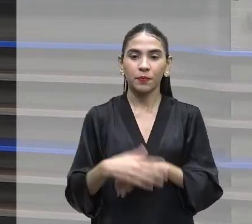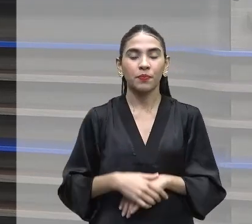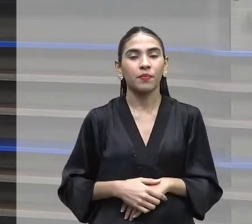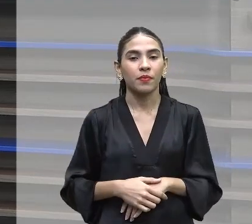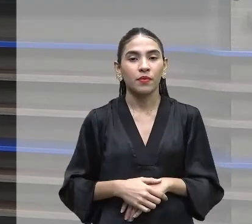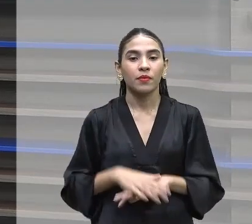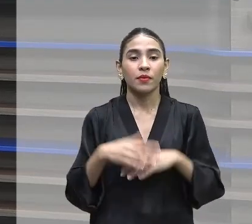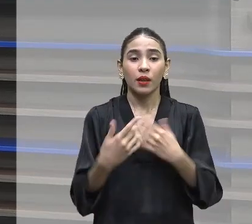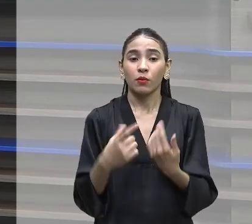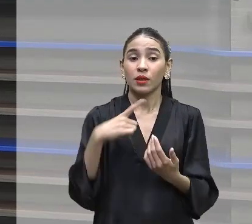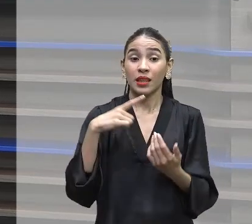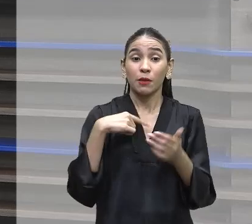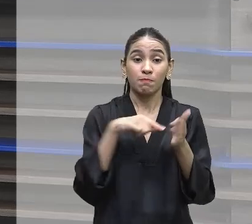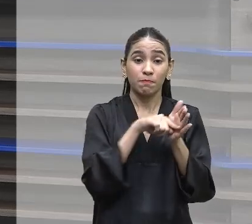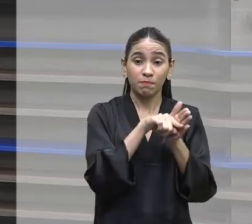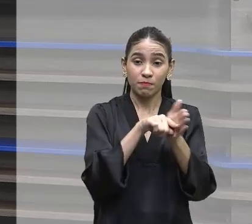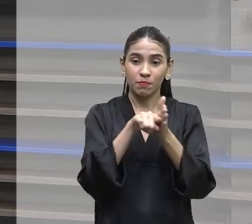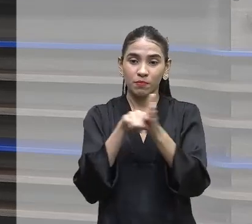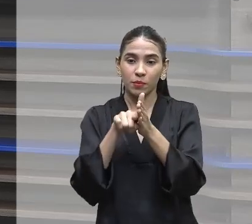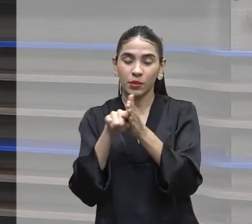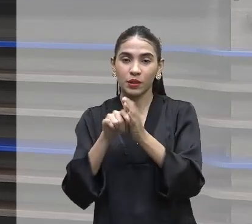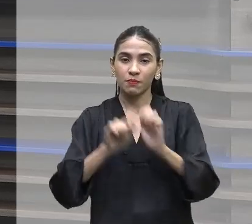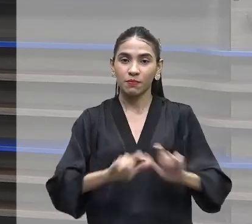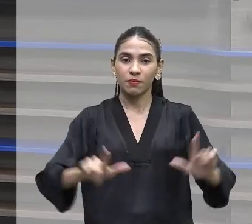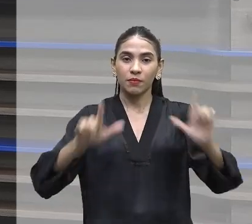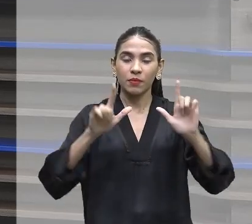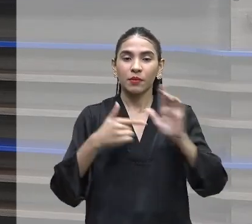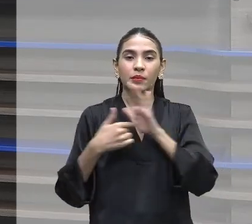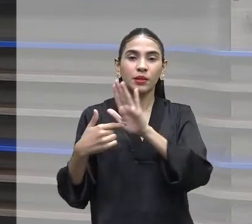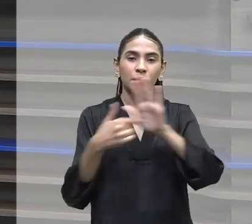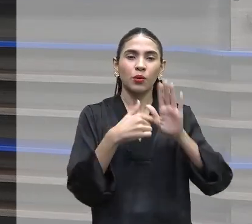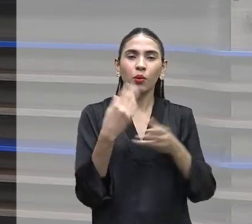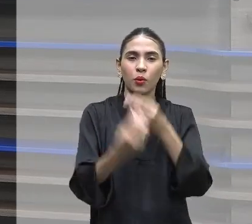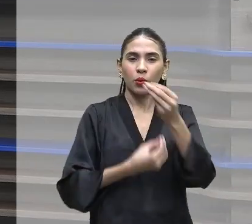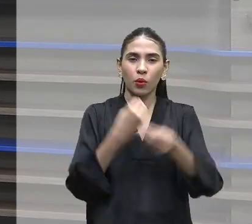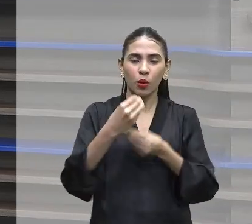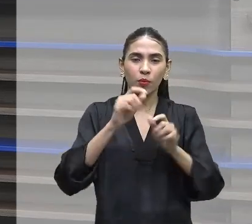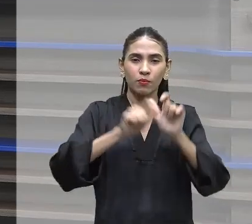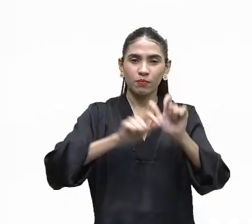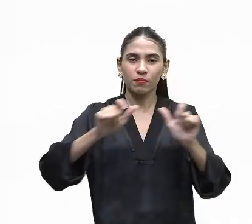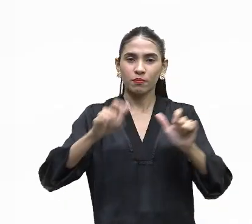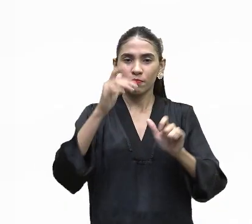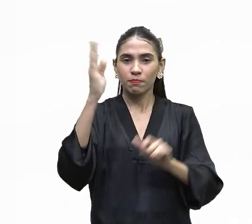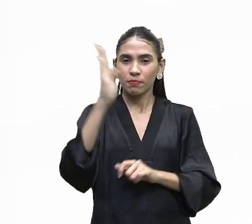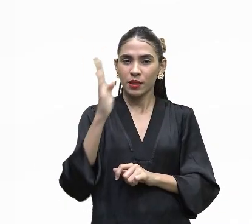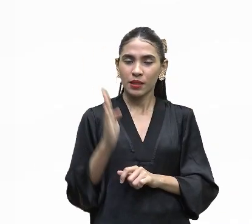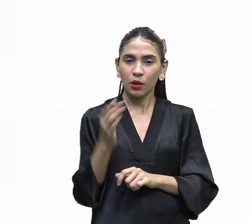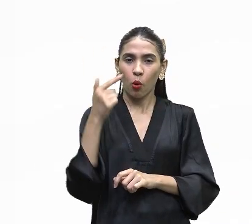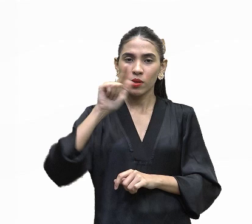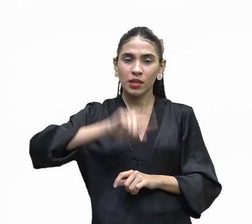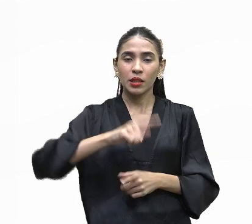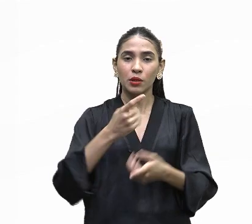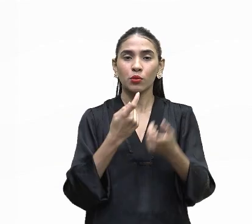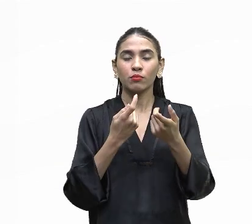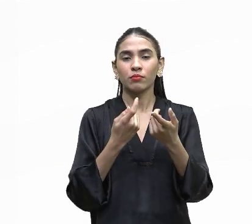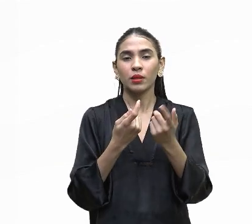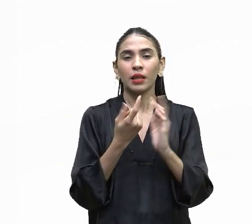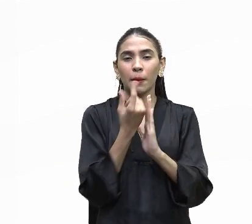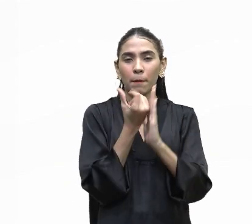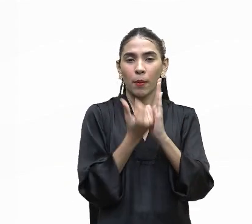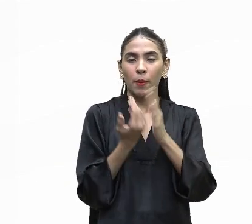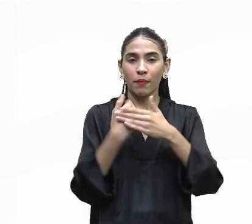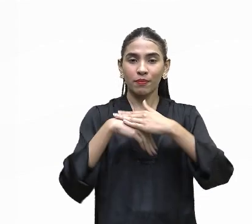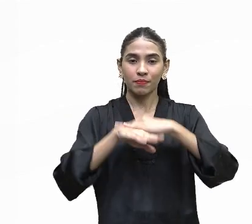aqui o resultado de uma pesquisa que mostrou como que os brasileiros conseguiram economizar. Vamos ver o que a gente tem nesse resultado.